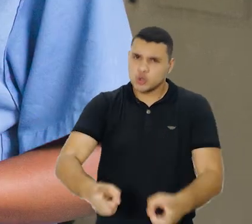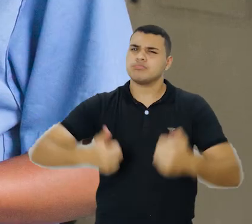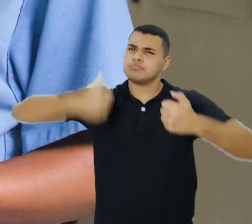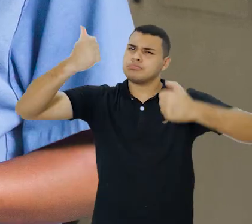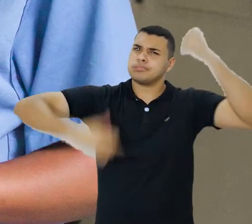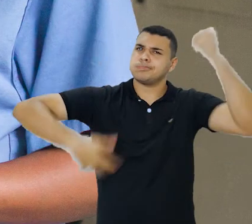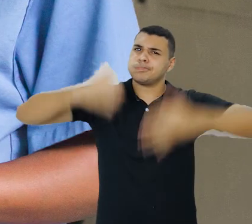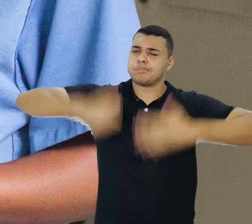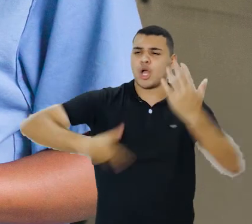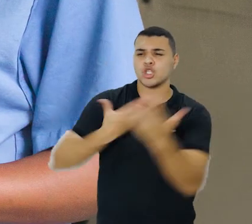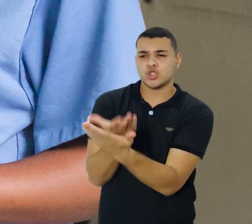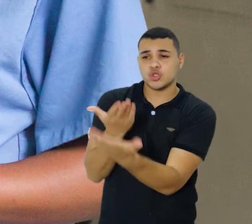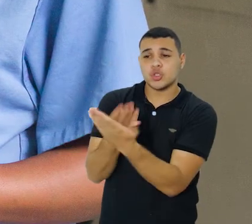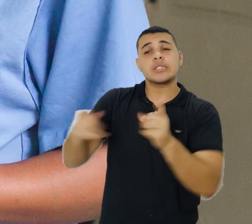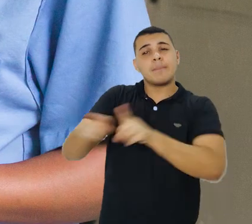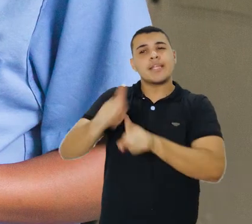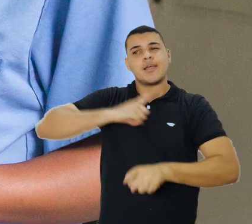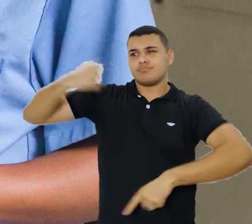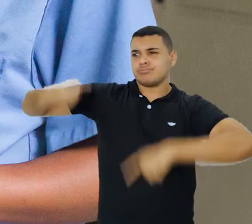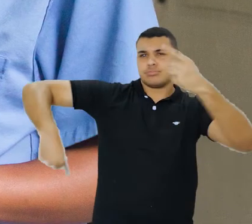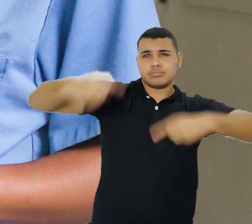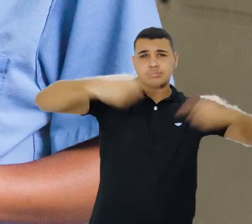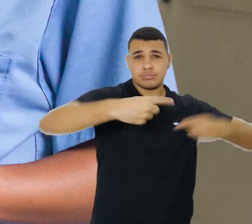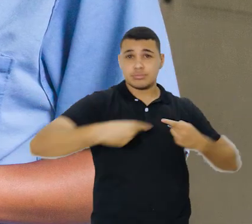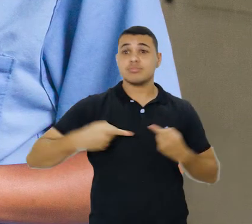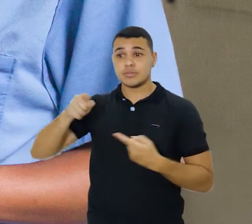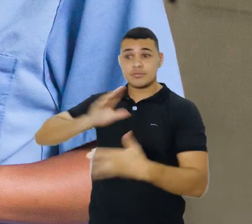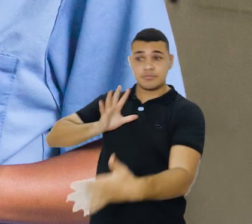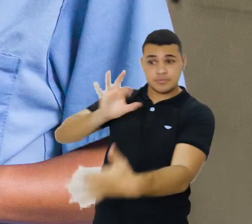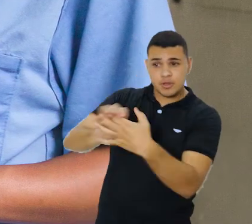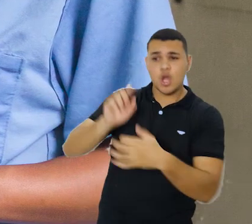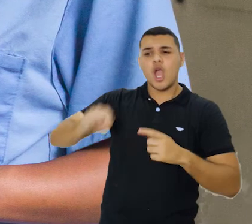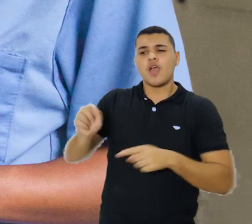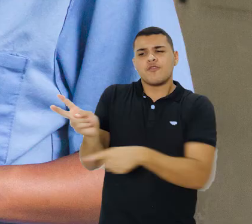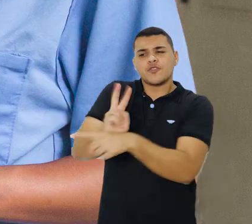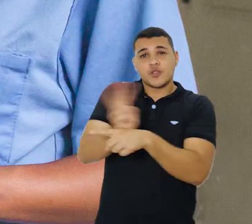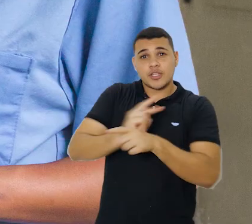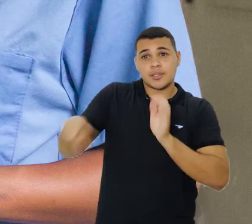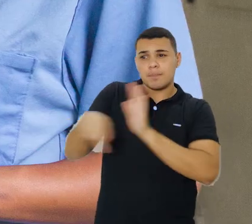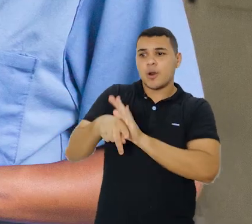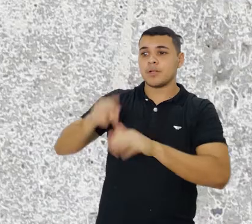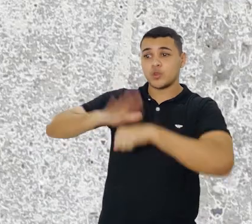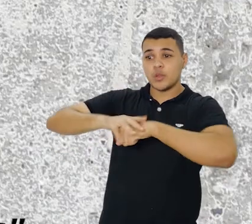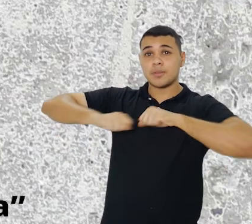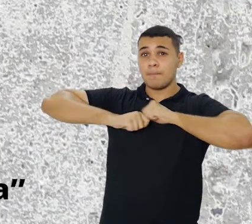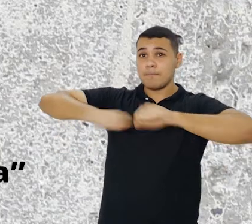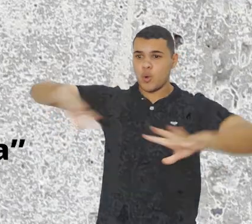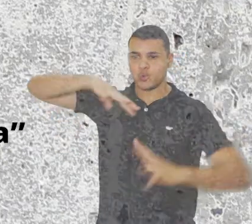abriremos nossa discussão em torno da vigilância epidemiológica.